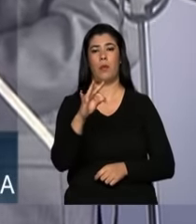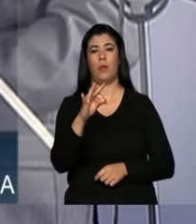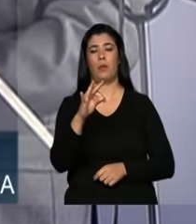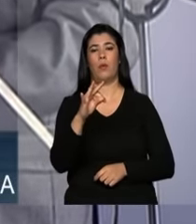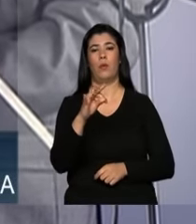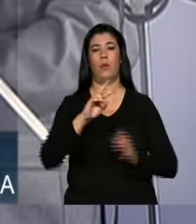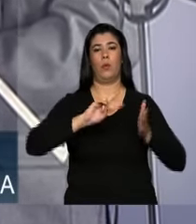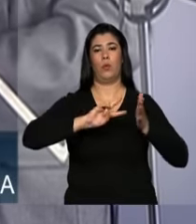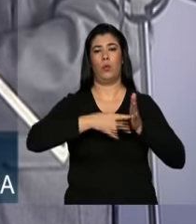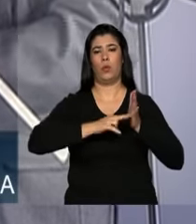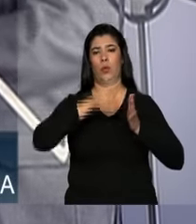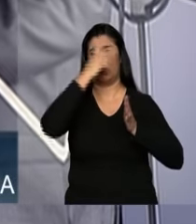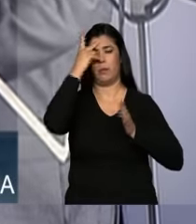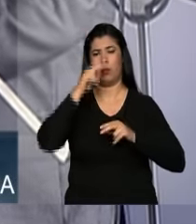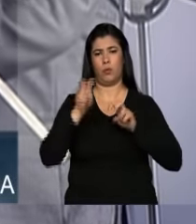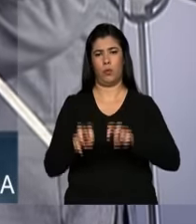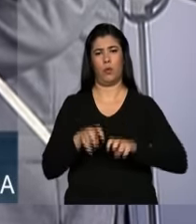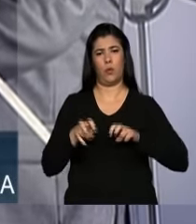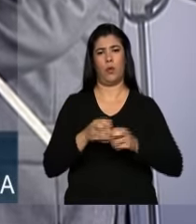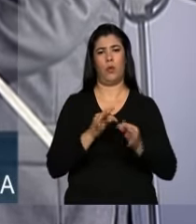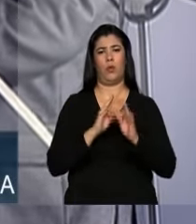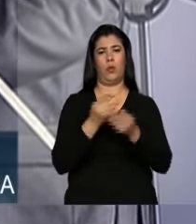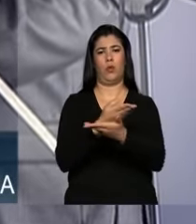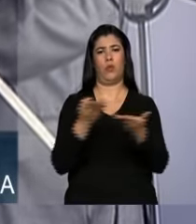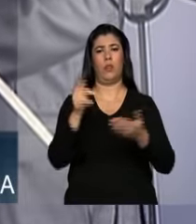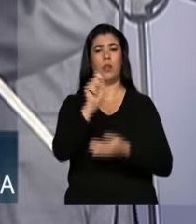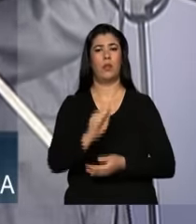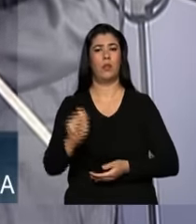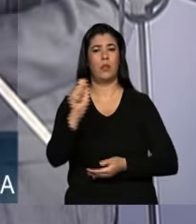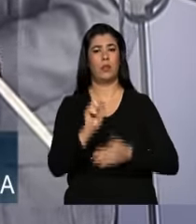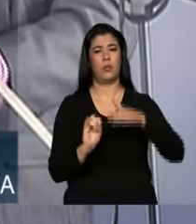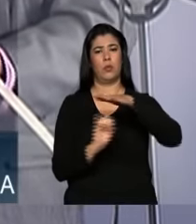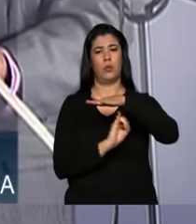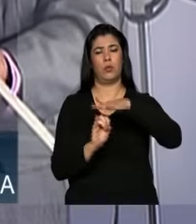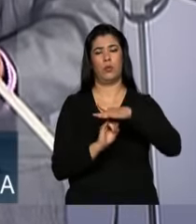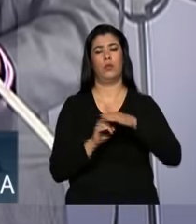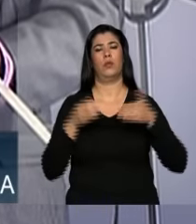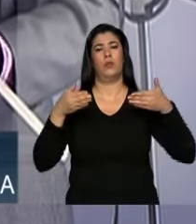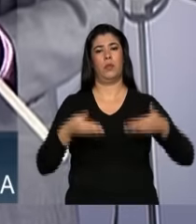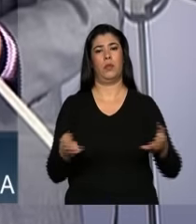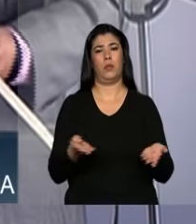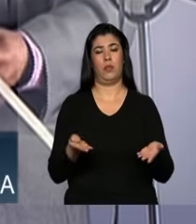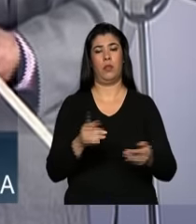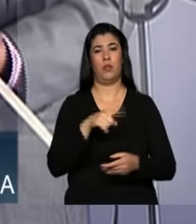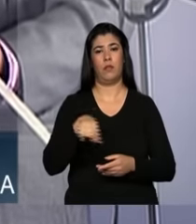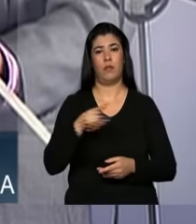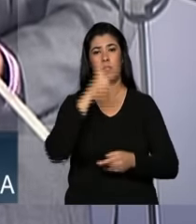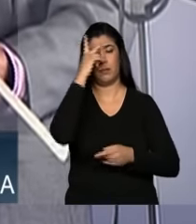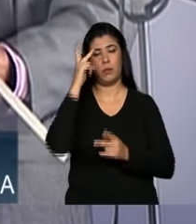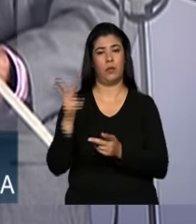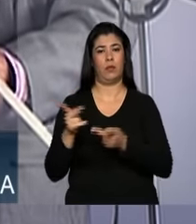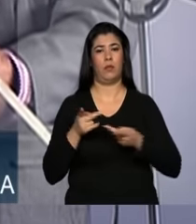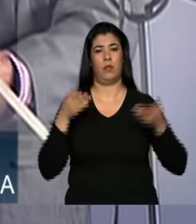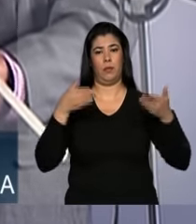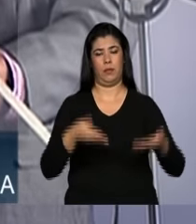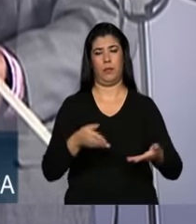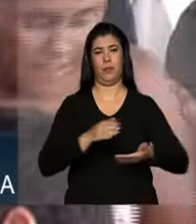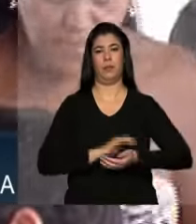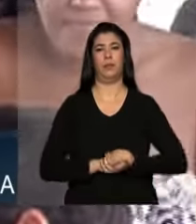Eu cumprimento a todas as entidades aqui presentes e cumprimentando também a todos os convidados.